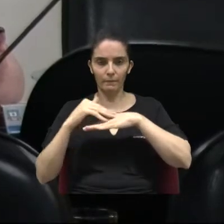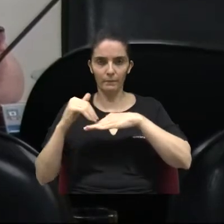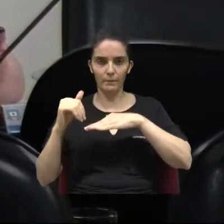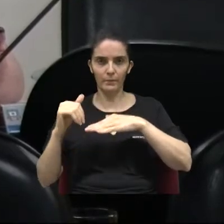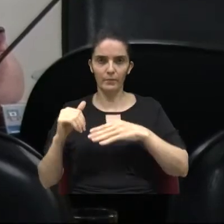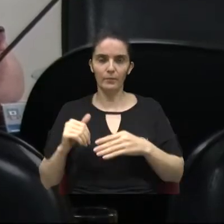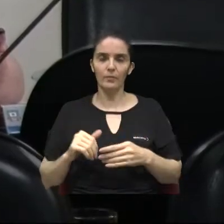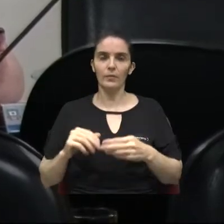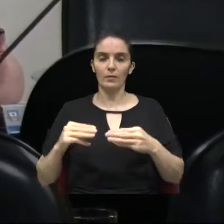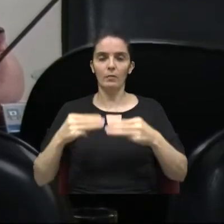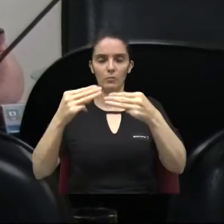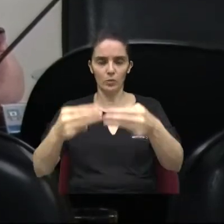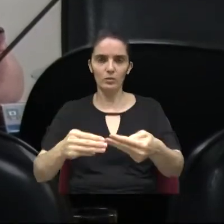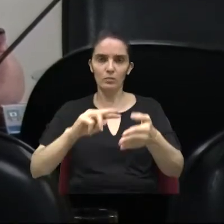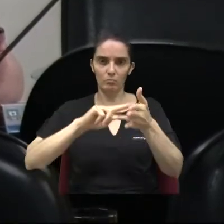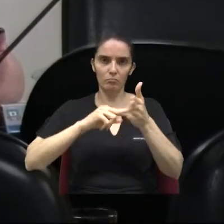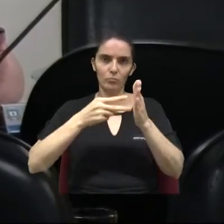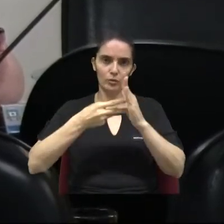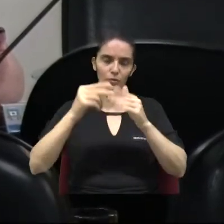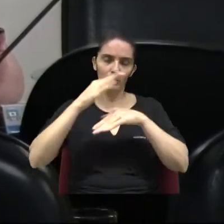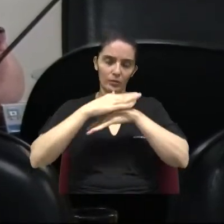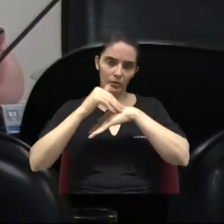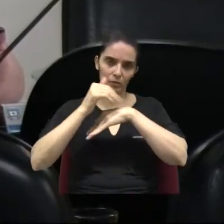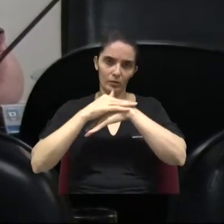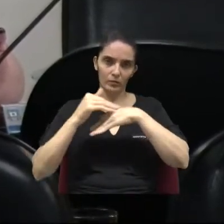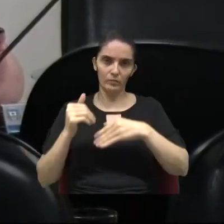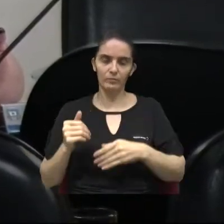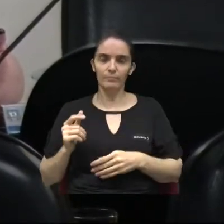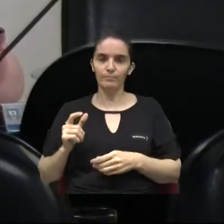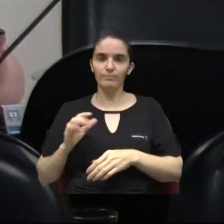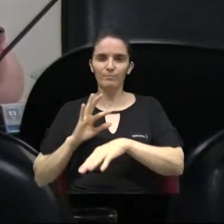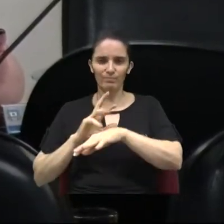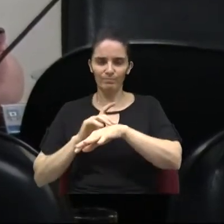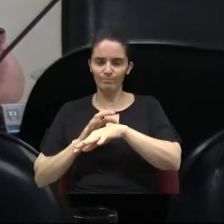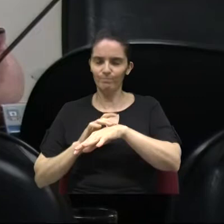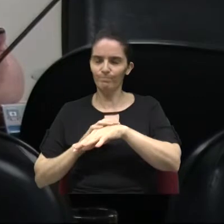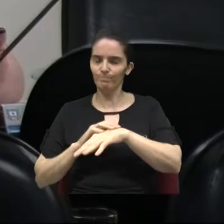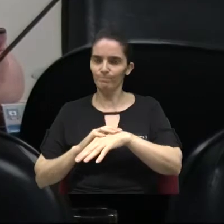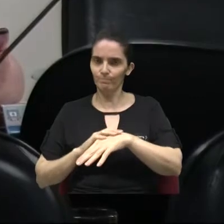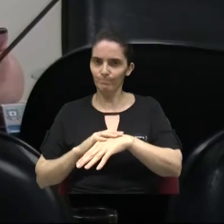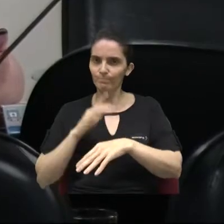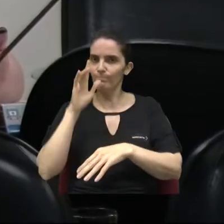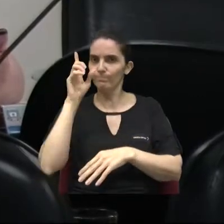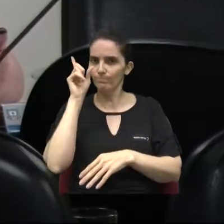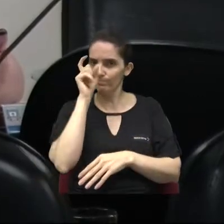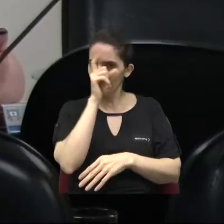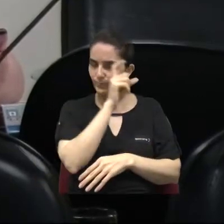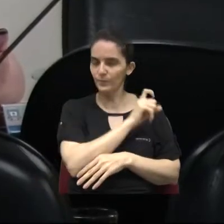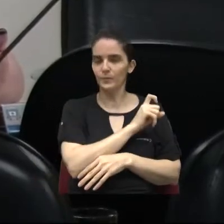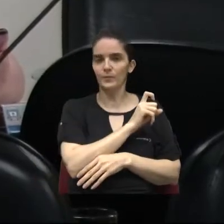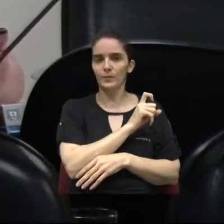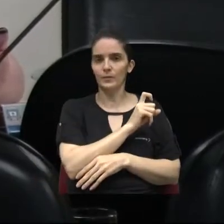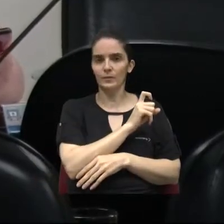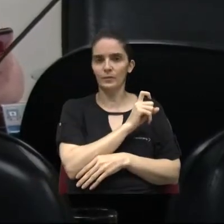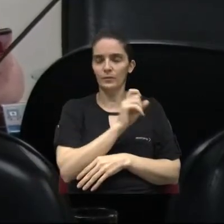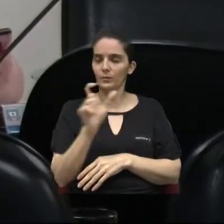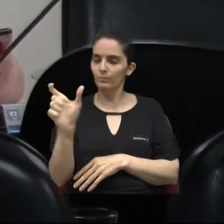Infelizmente, uma enfermidade terrível fez com que o passamento da